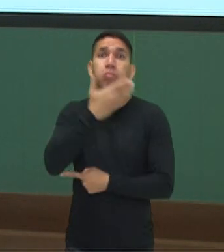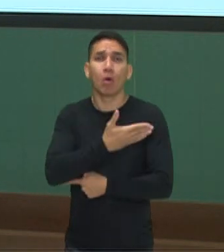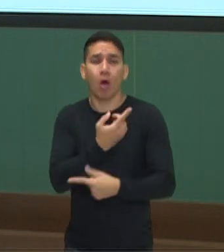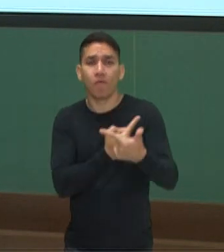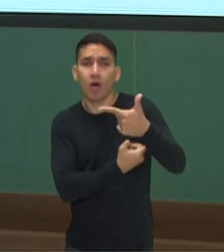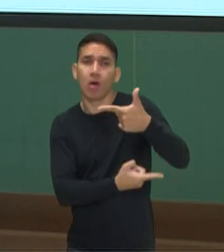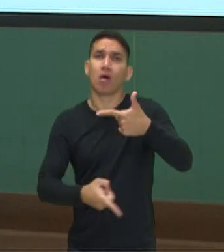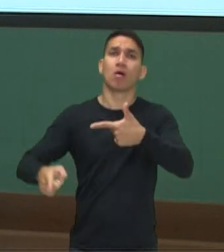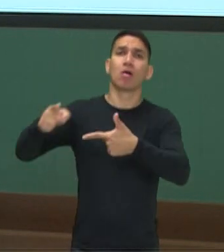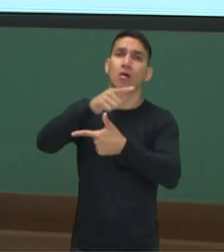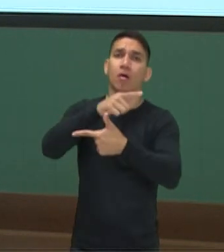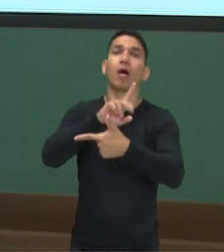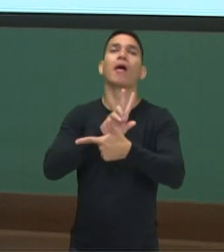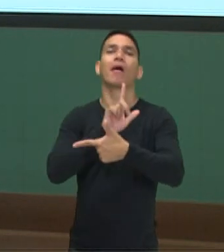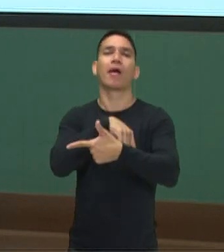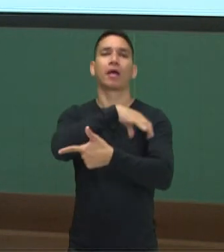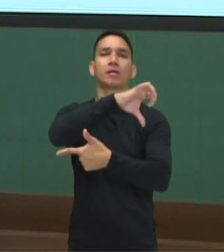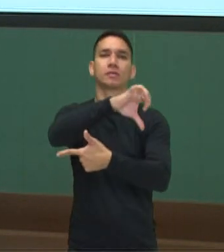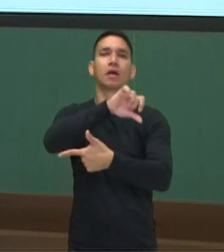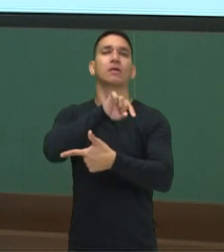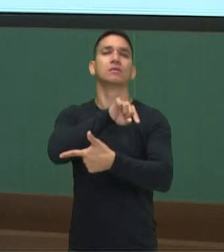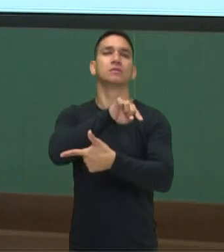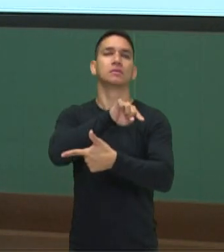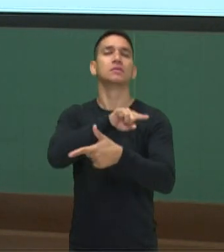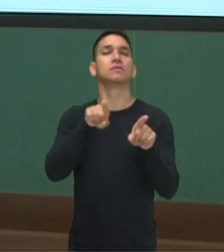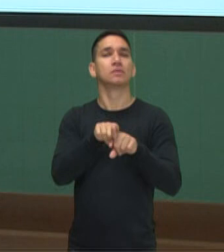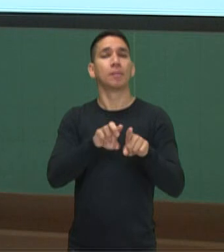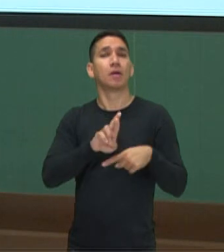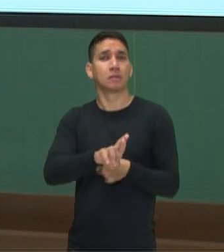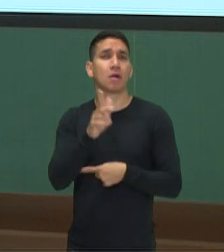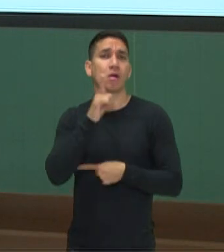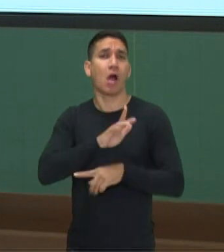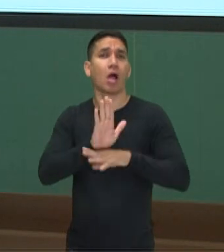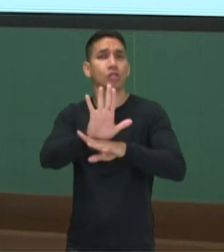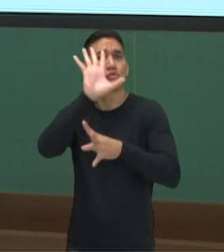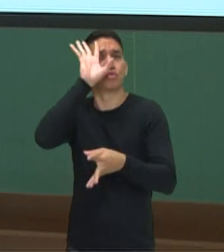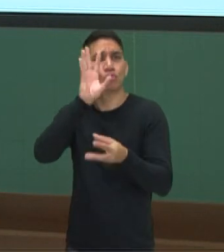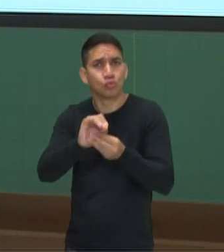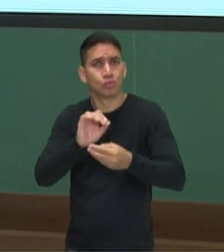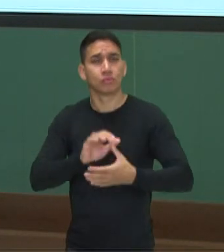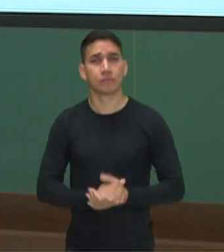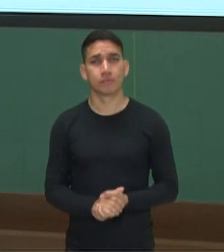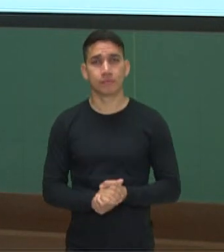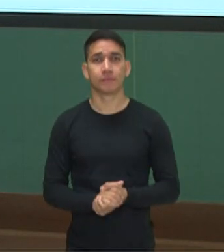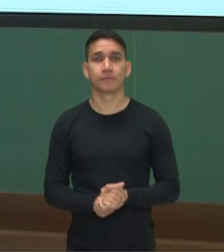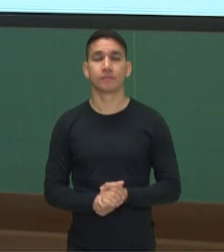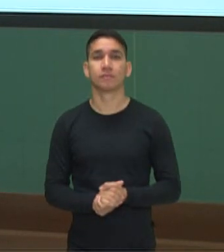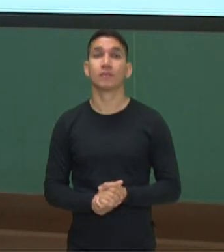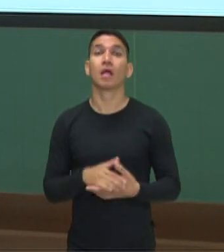aqui também e é uma ferramenta na resolução de problemas, tá legal?